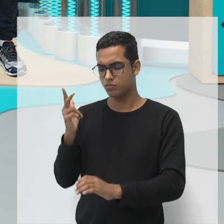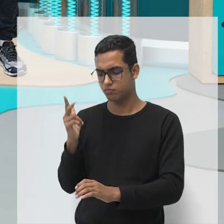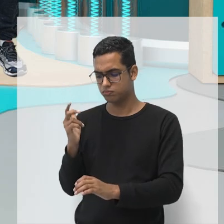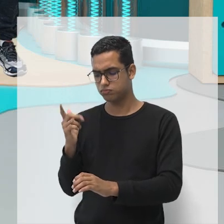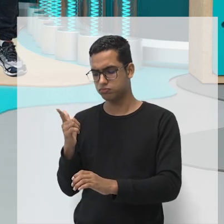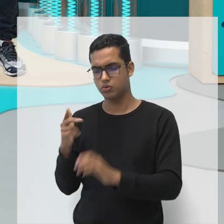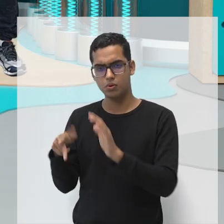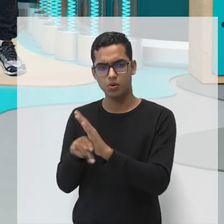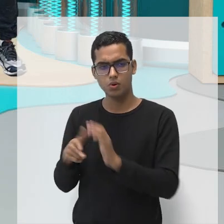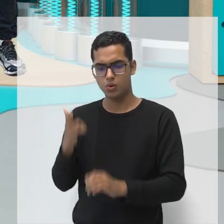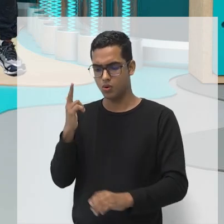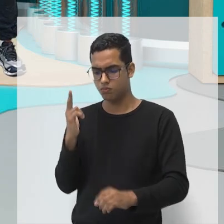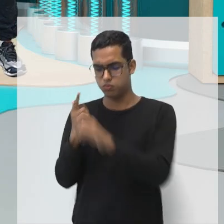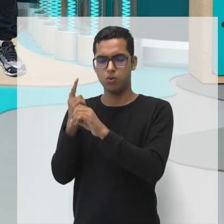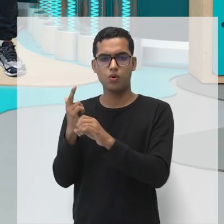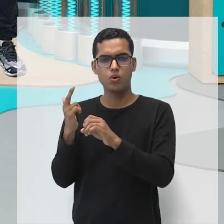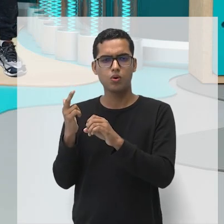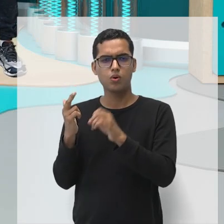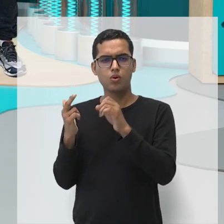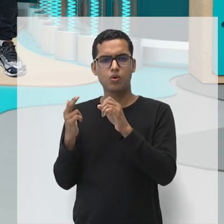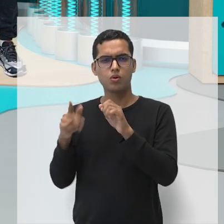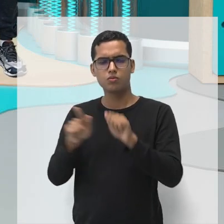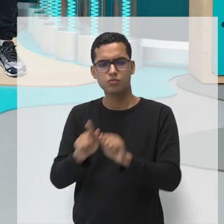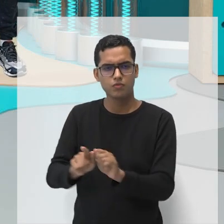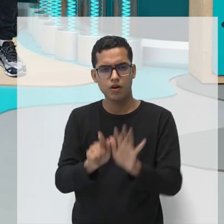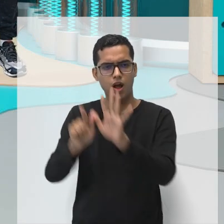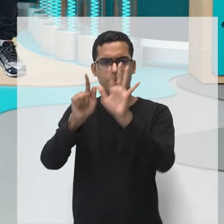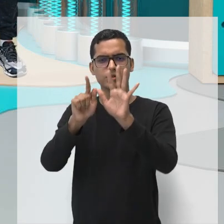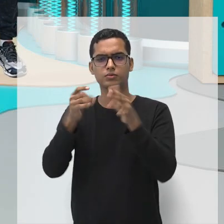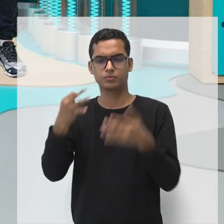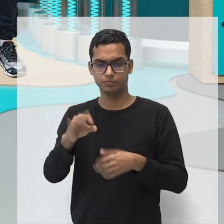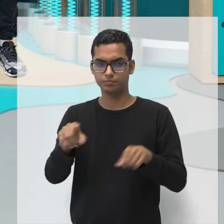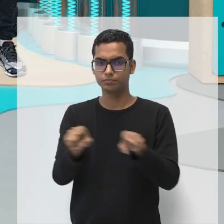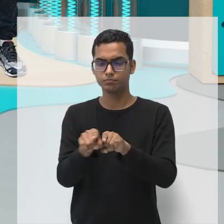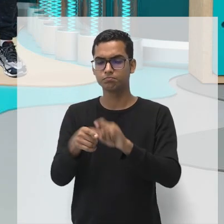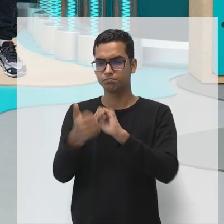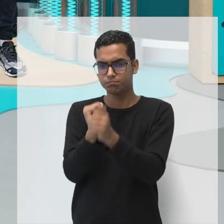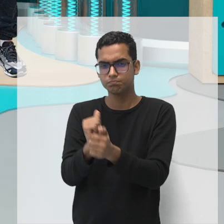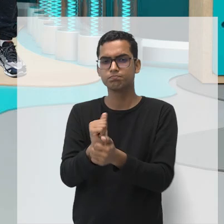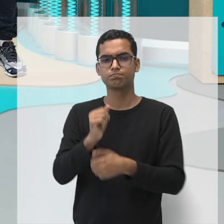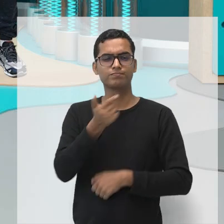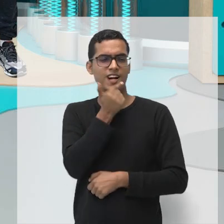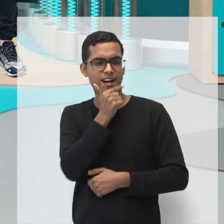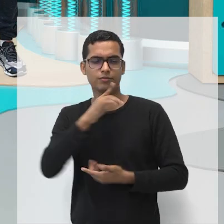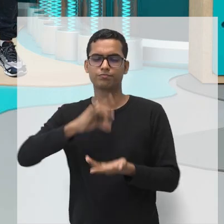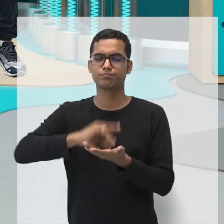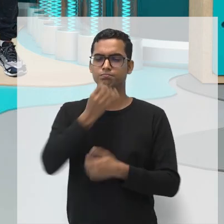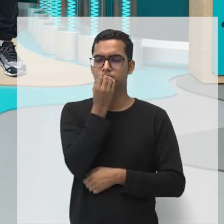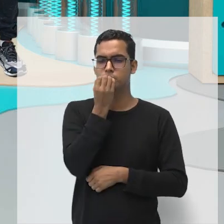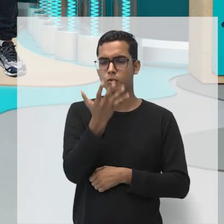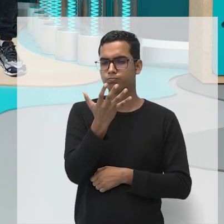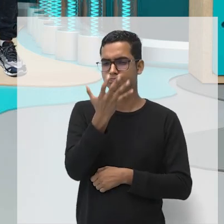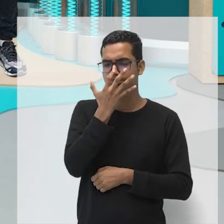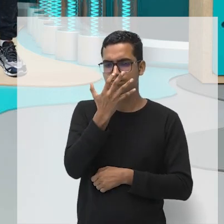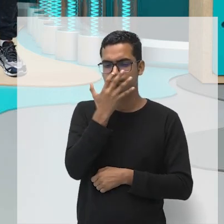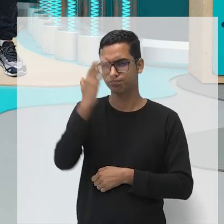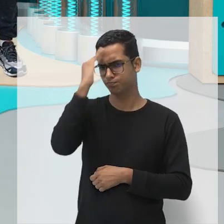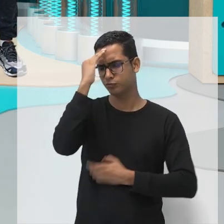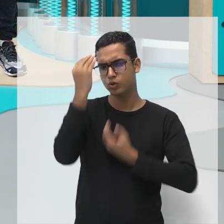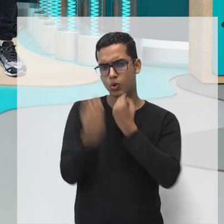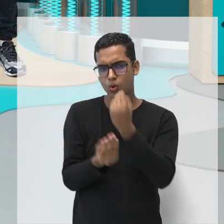Tá bom? E aí é esse esporte divertido e encantador. Para a gente entender melhor um pouco